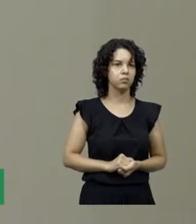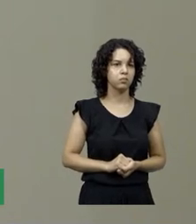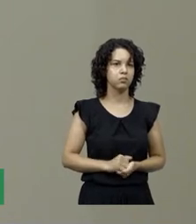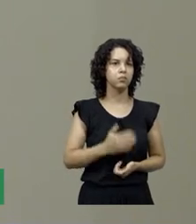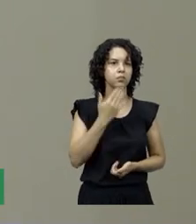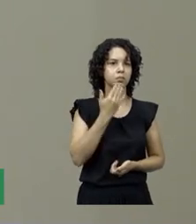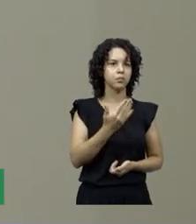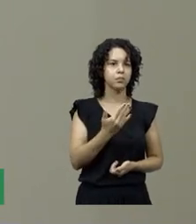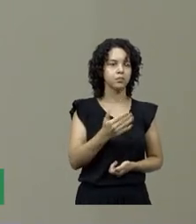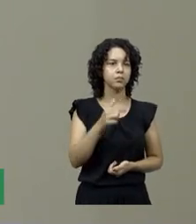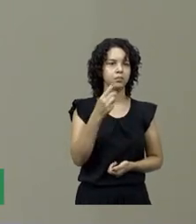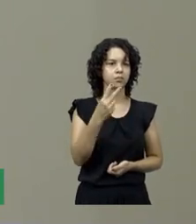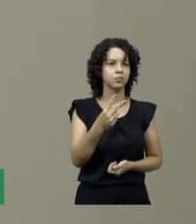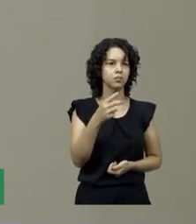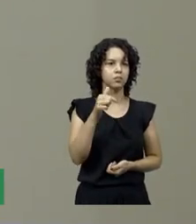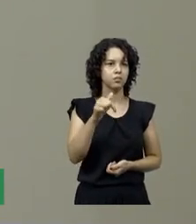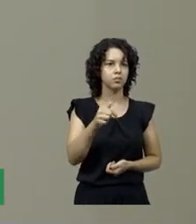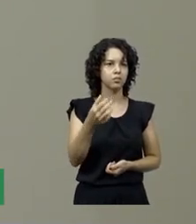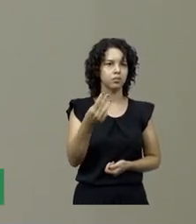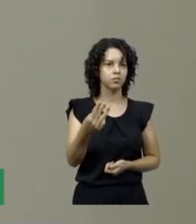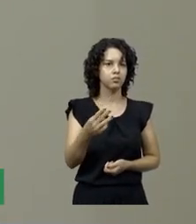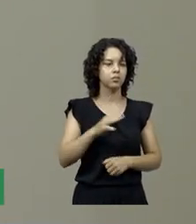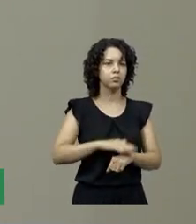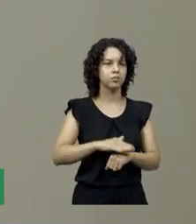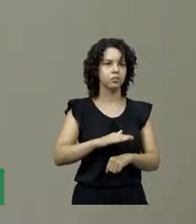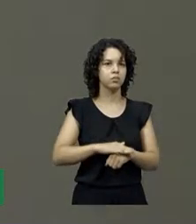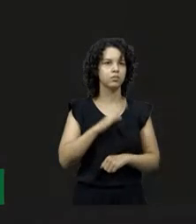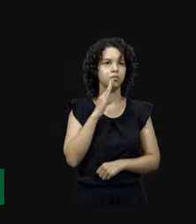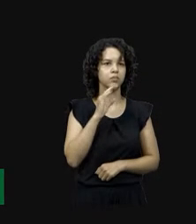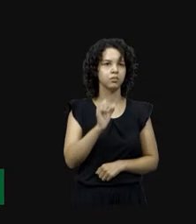Requerimento 273, autor deputado Bruno Souza,